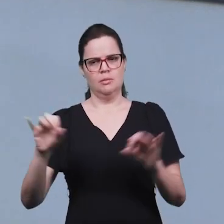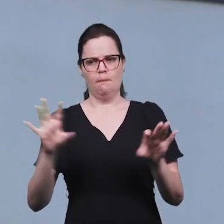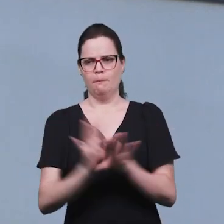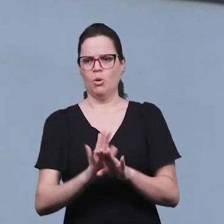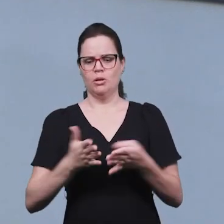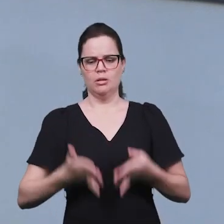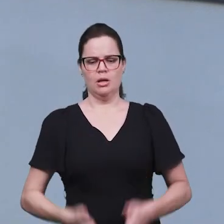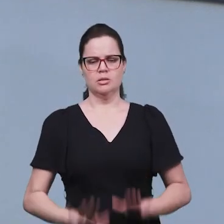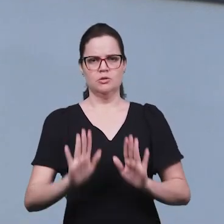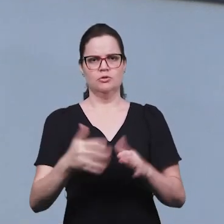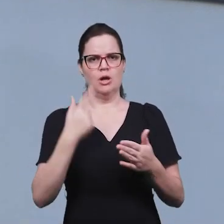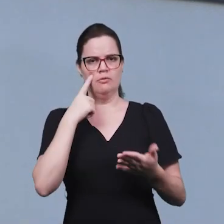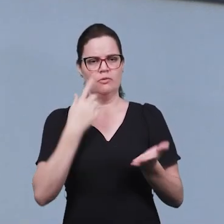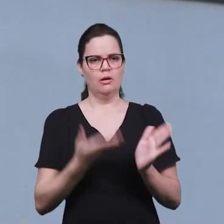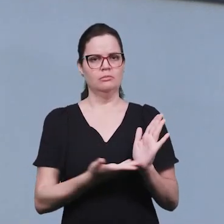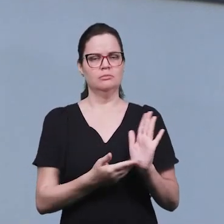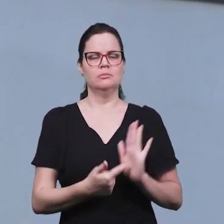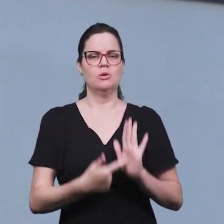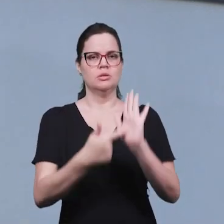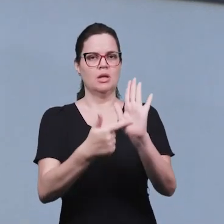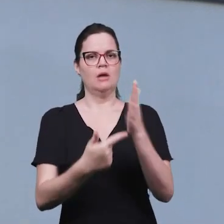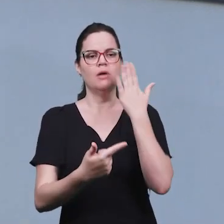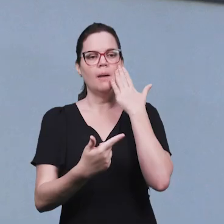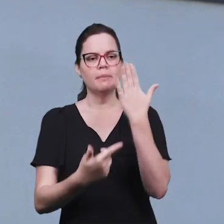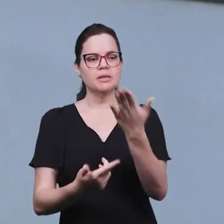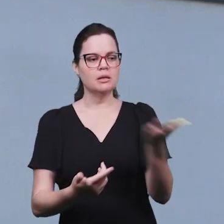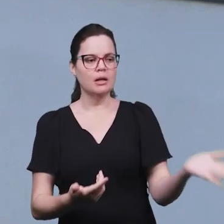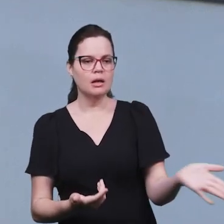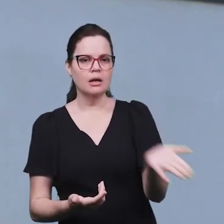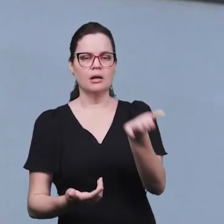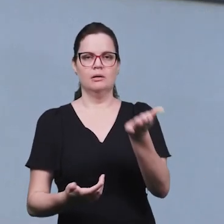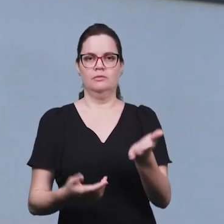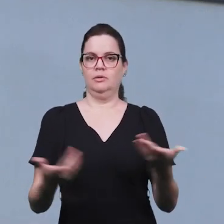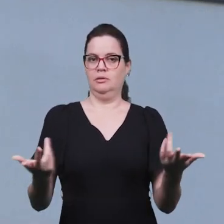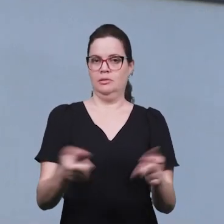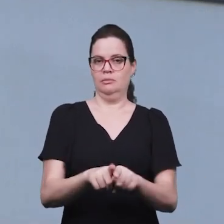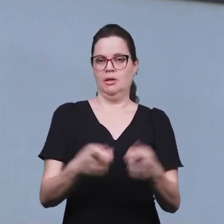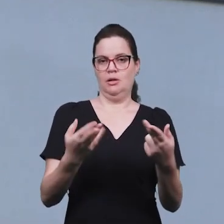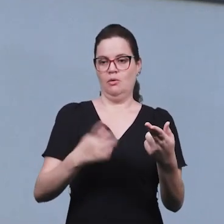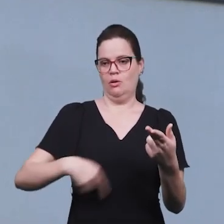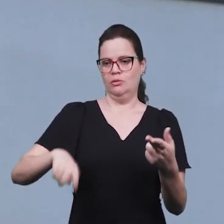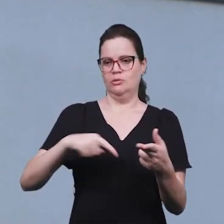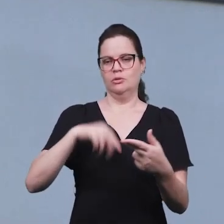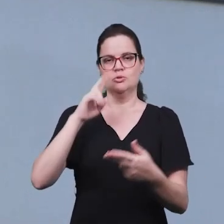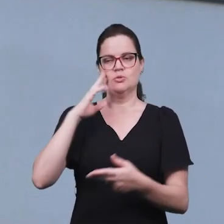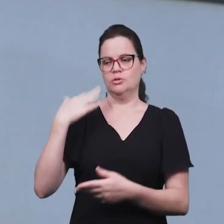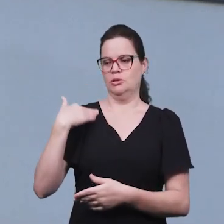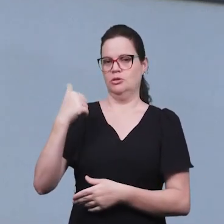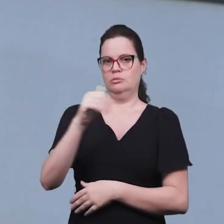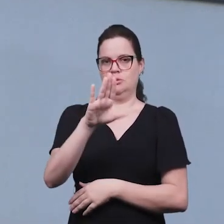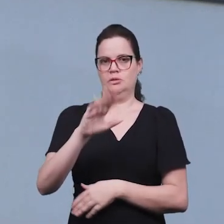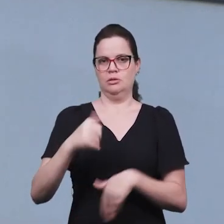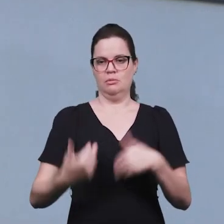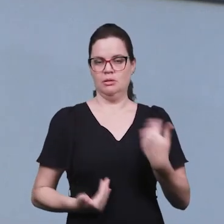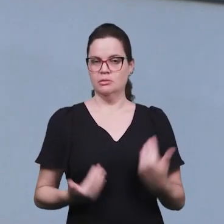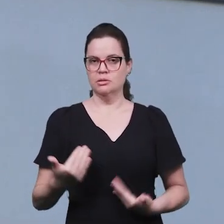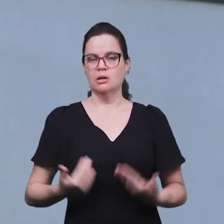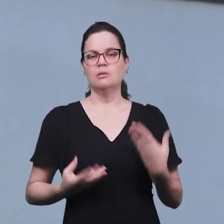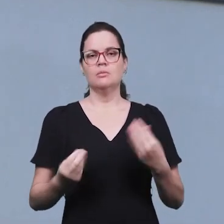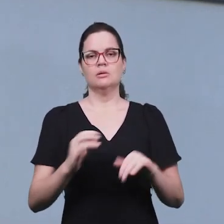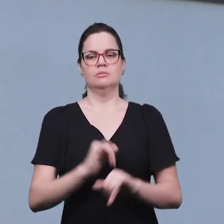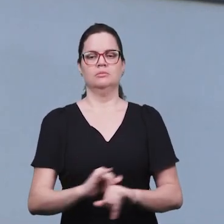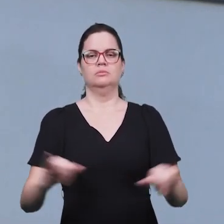chegado. Exatamente assim hoje, o Senhor tem usado servos e servas para anunciar ao mundo